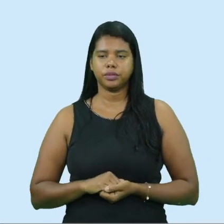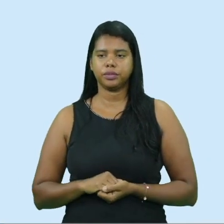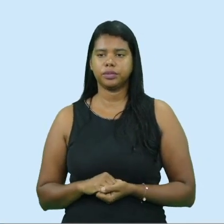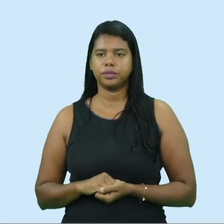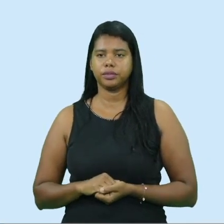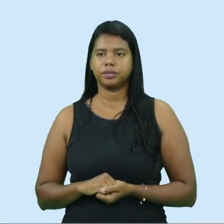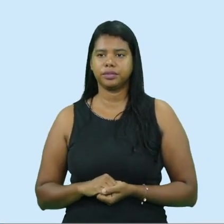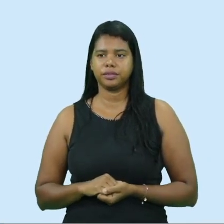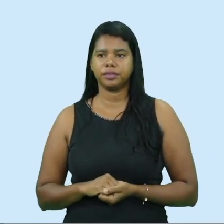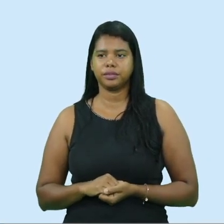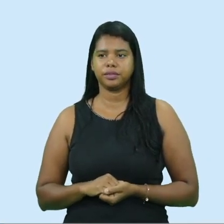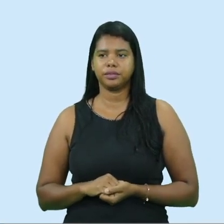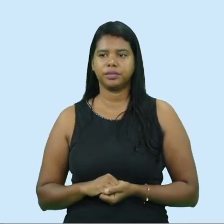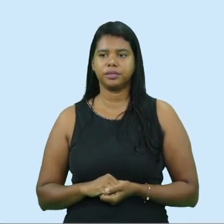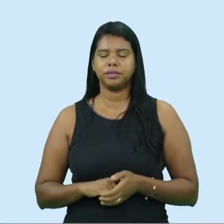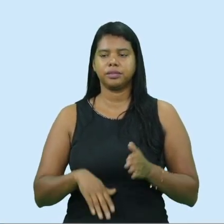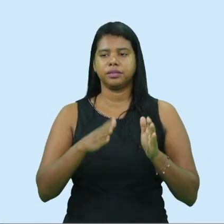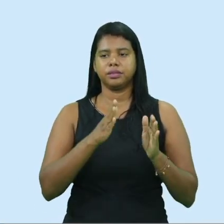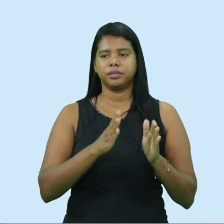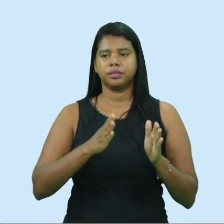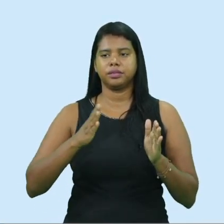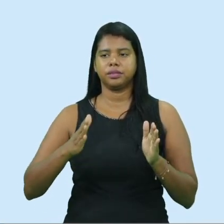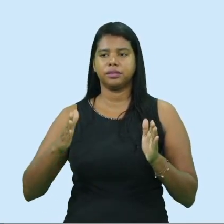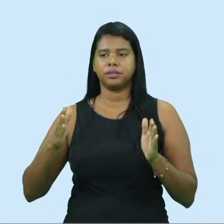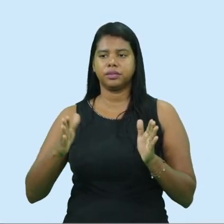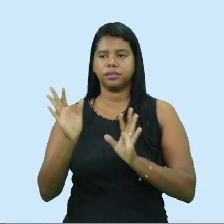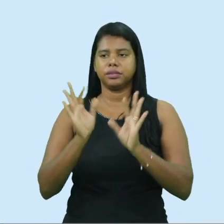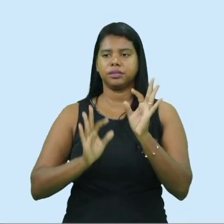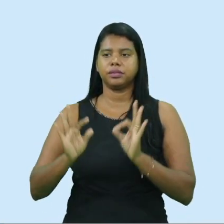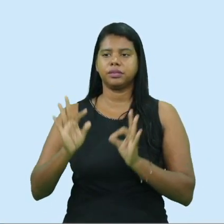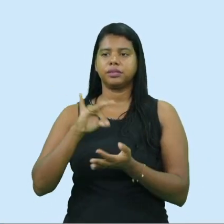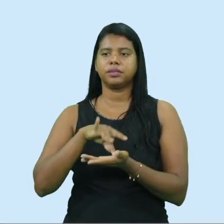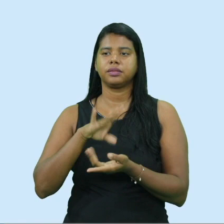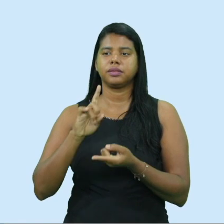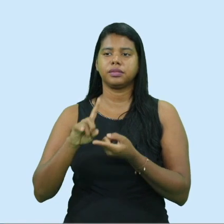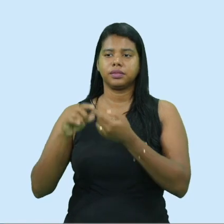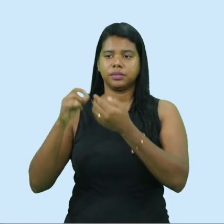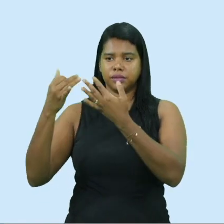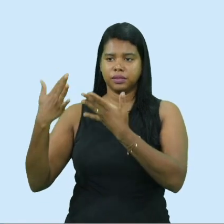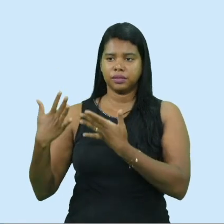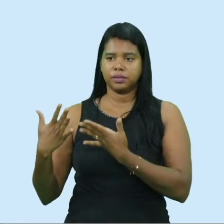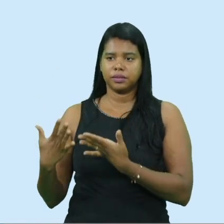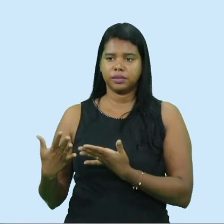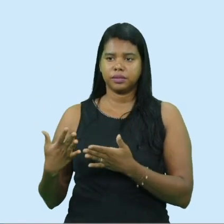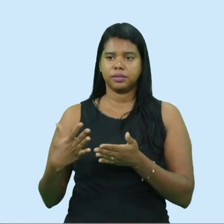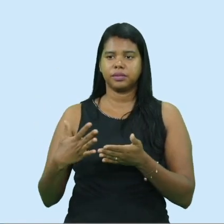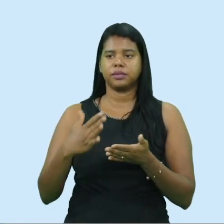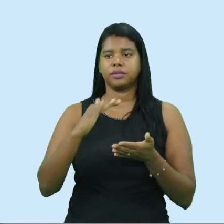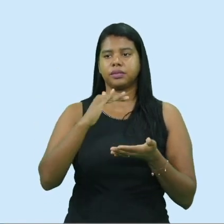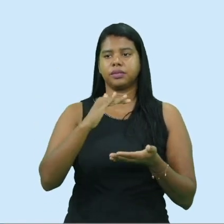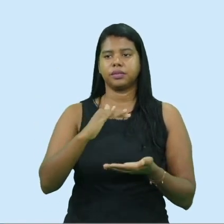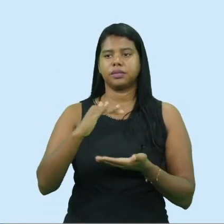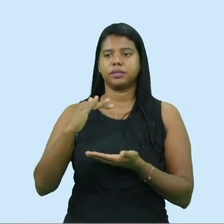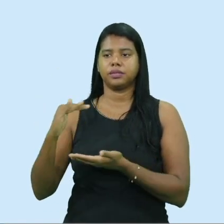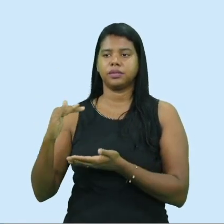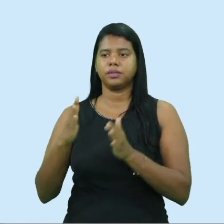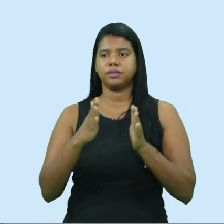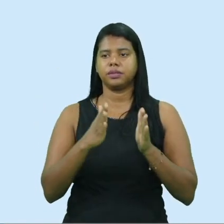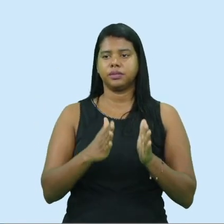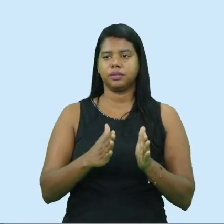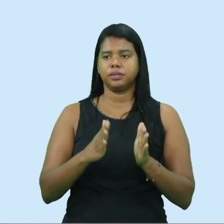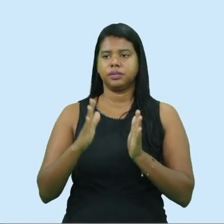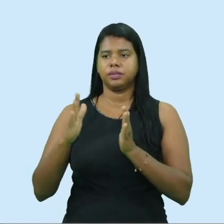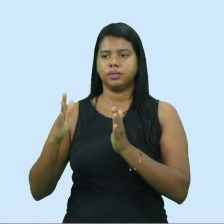O espaçamento na composição manual se dava, como eu disse, pela inserção de pequenos blocos de espessuras variadas, como você pode ver